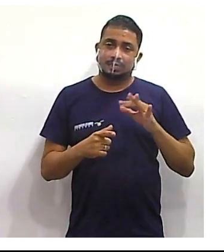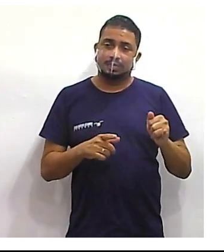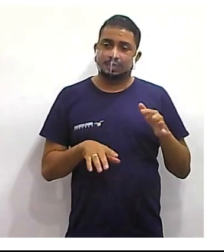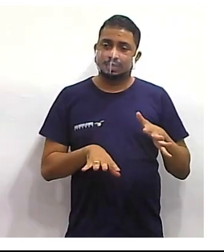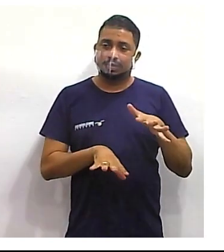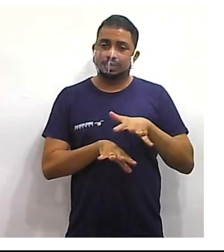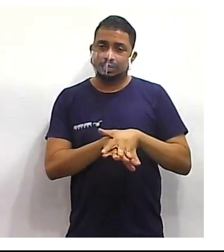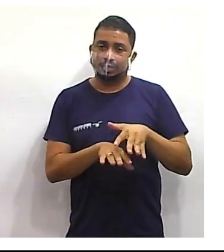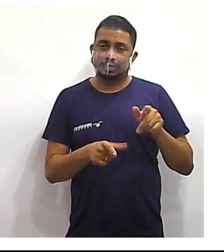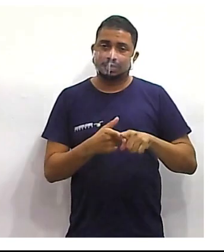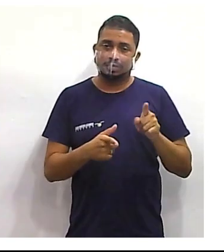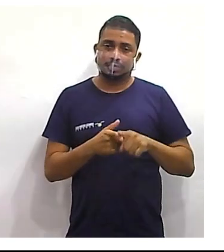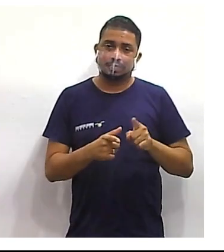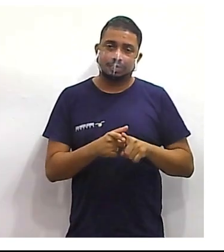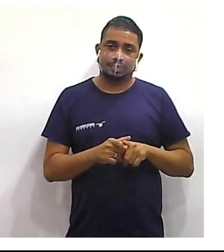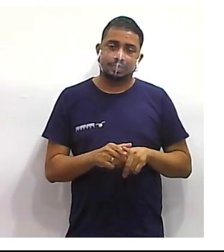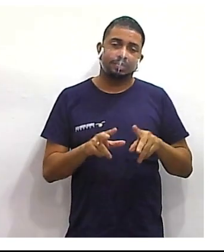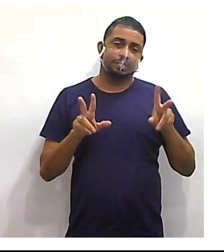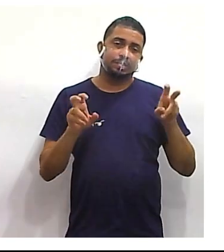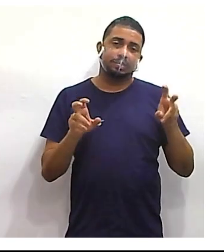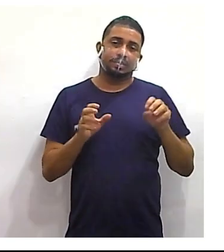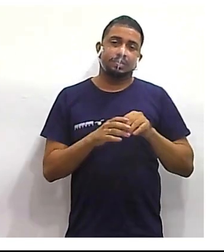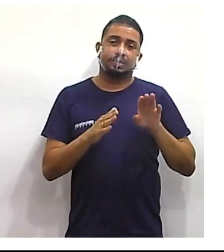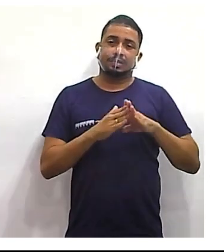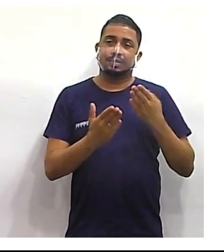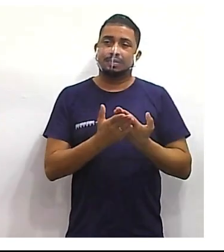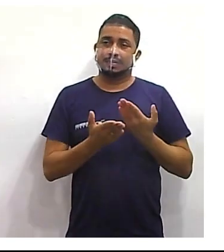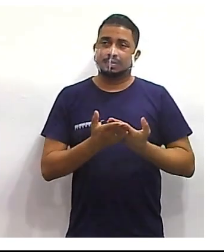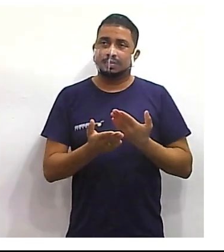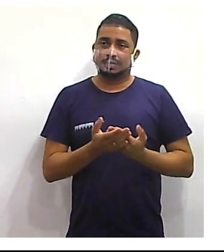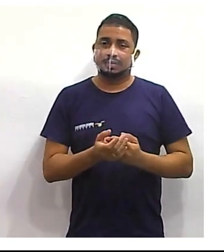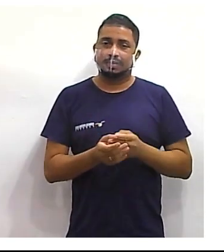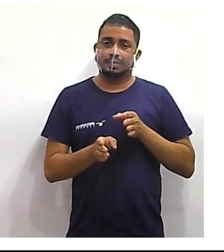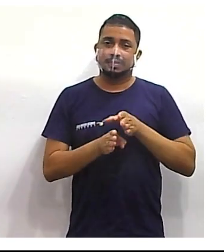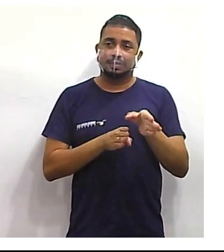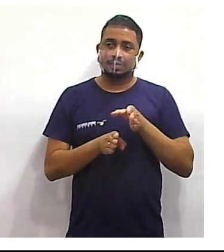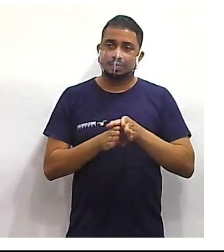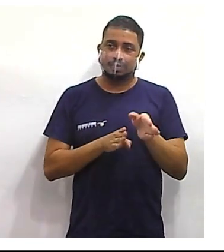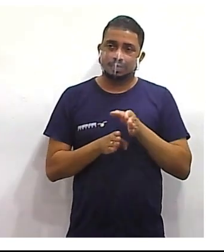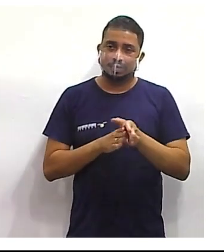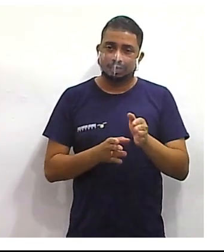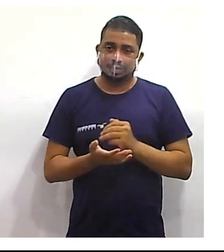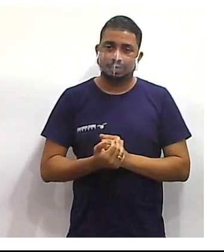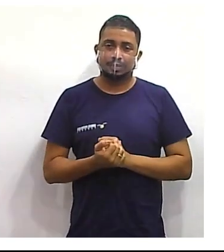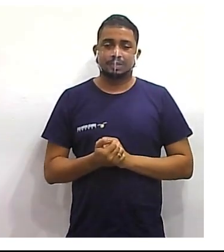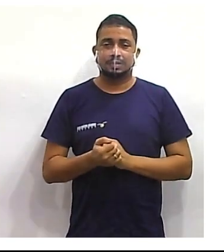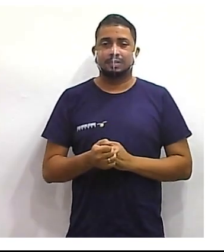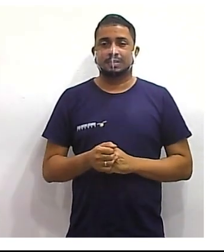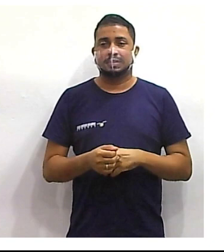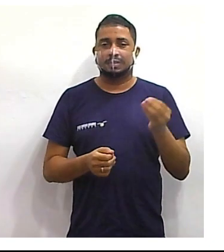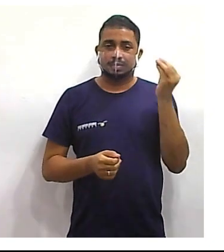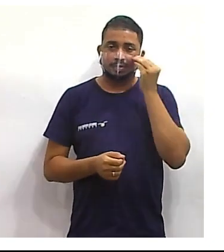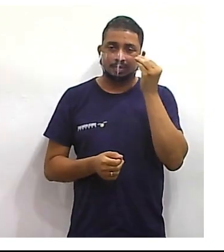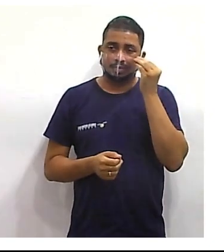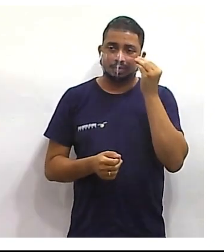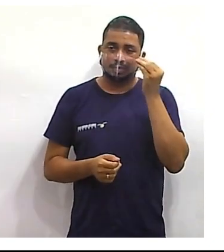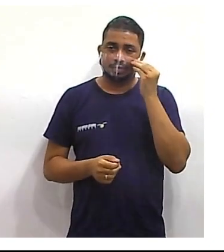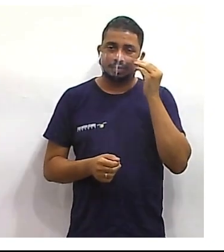integrada pelos membros da escola e pelos membros do Conselho Escolar, não é isso? Porque naquela perspectiva